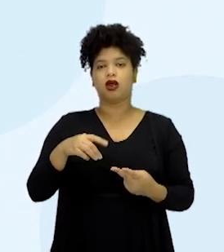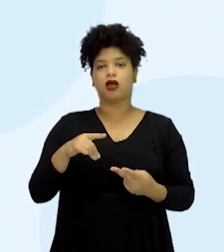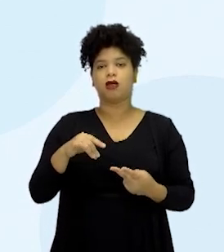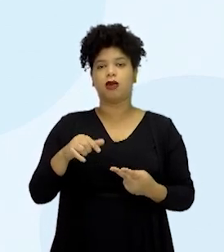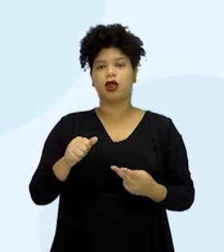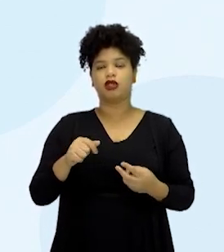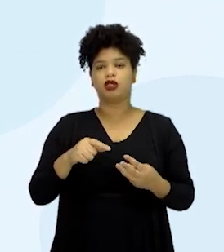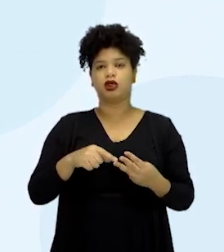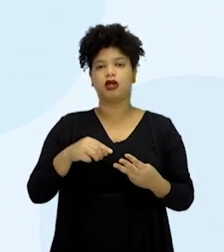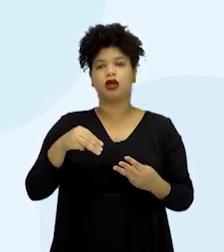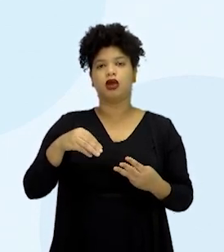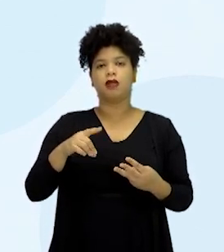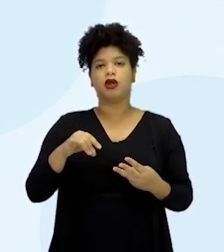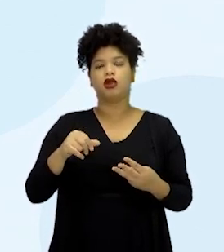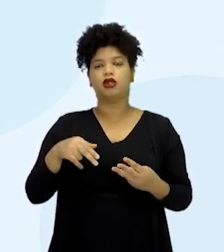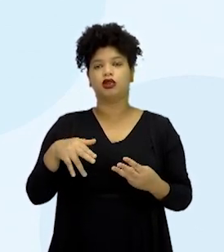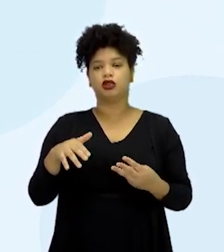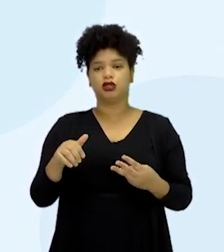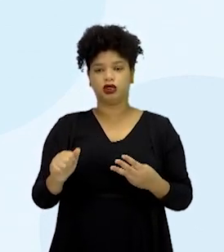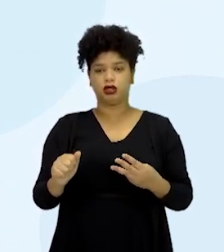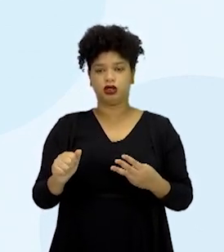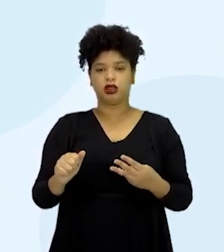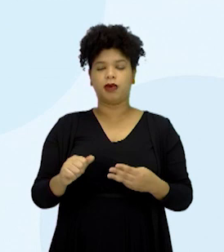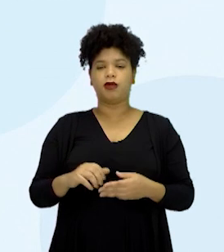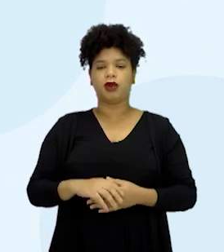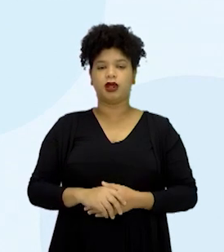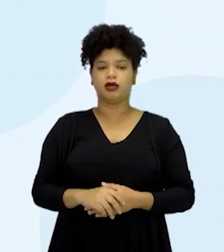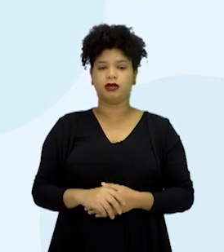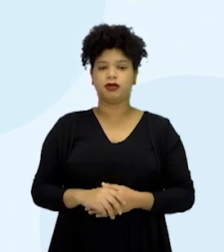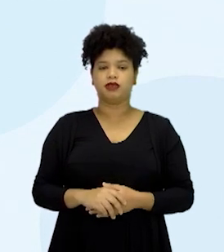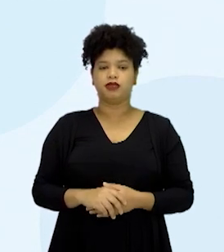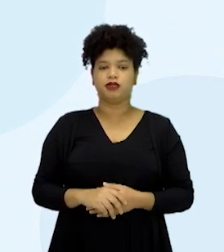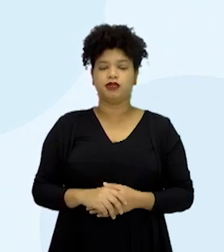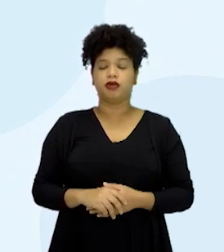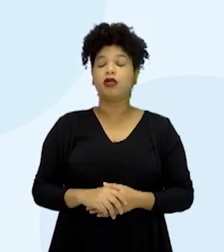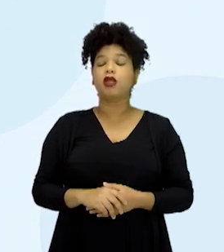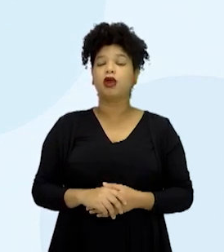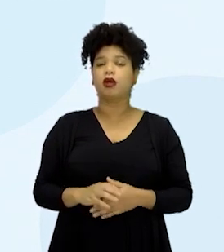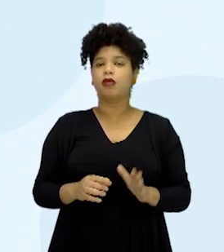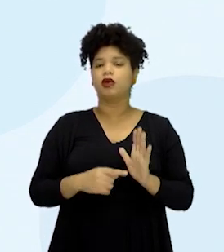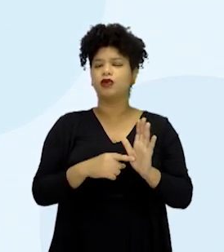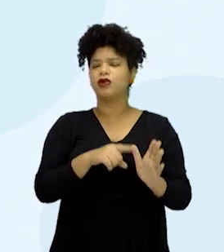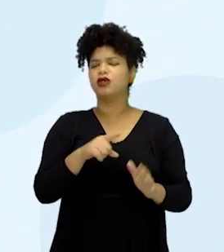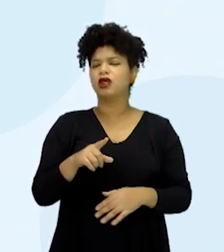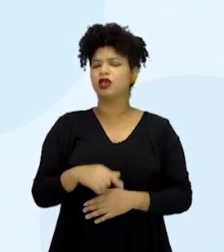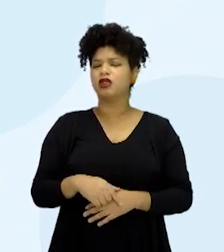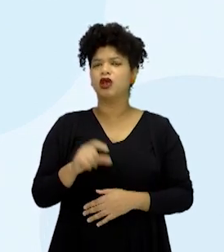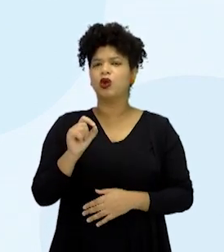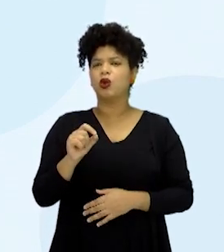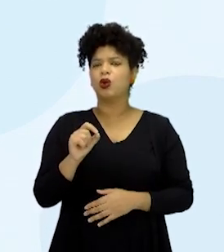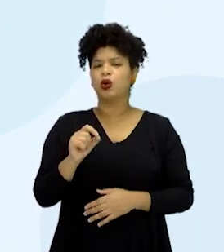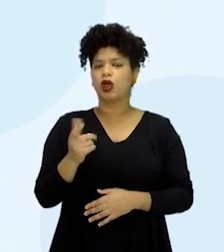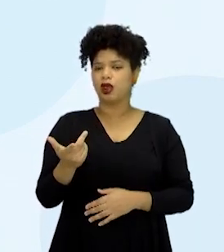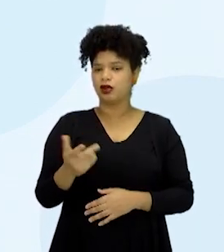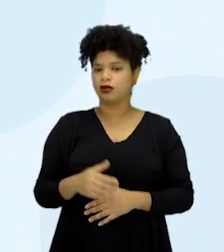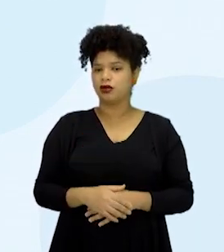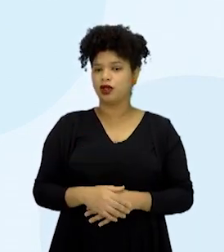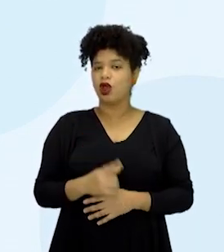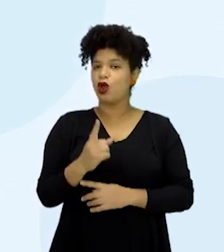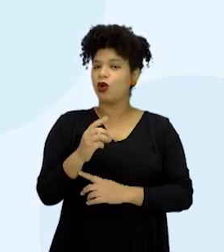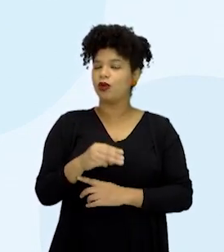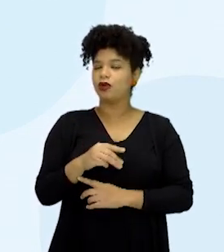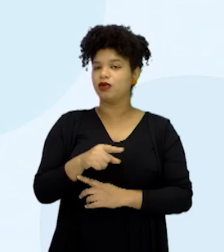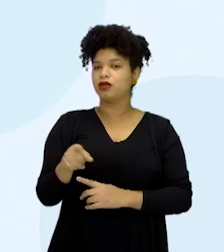pessoal, antes da gente começar a falar sobre a moda, eu queria perguntar para vocês o que seria a moda. Eu vou deixar para vocês um